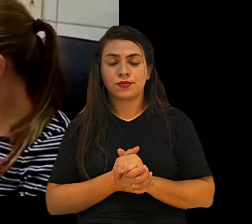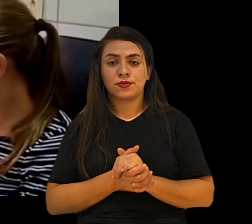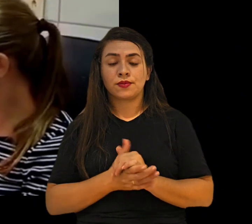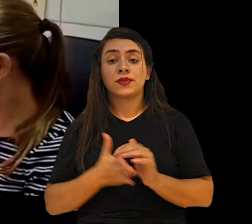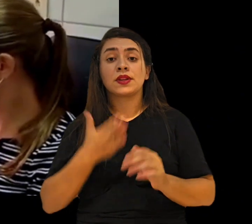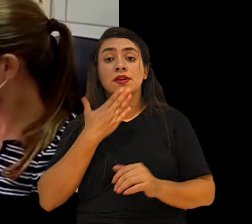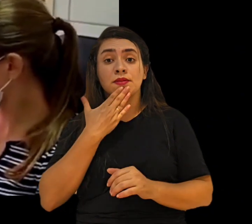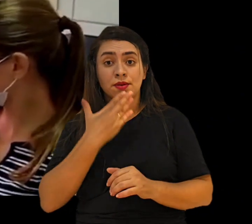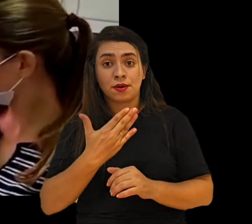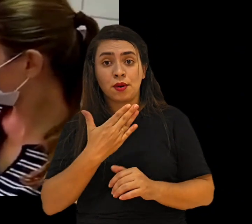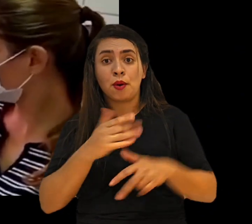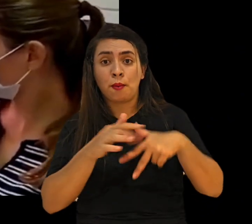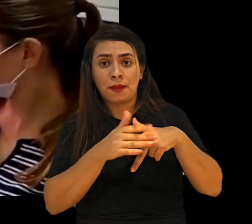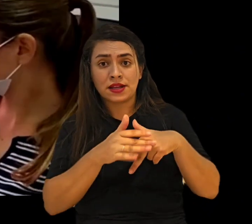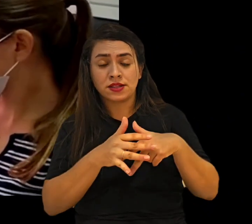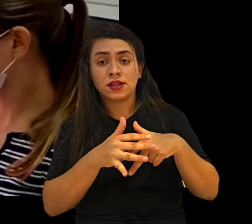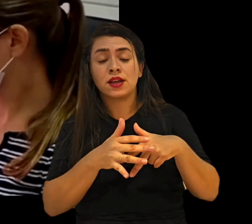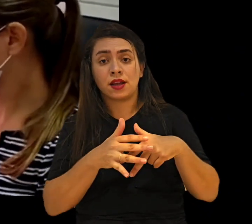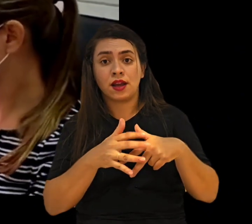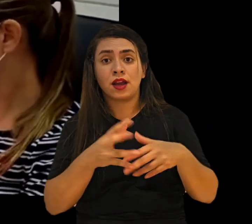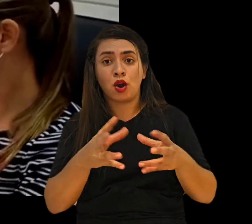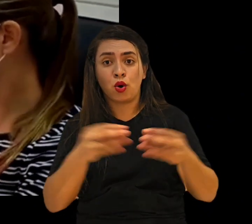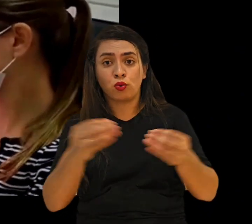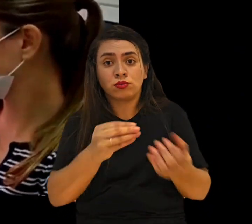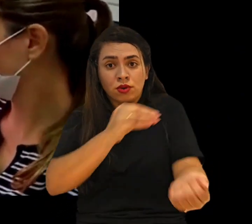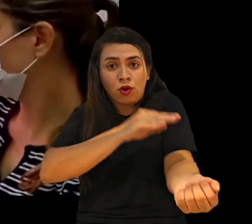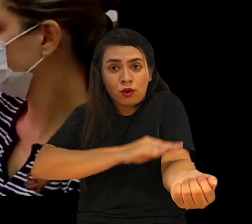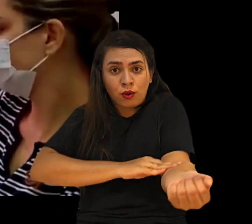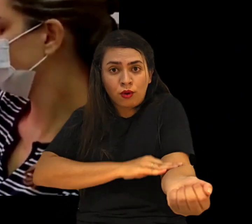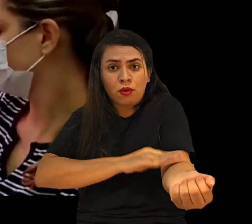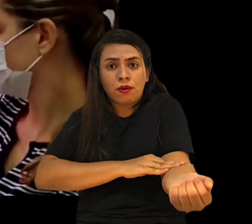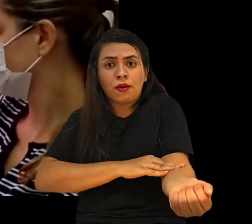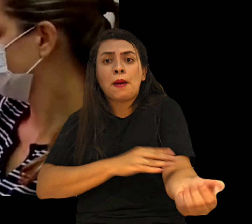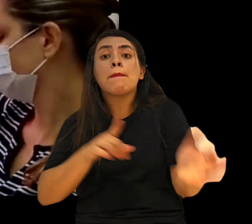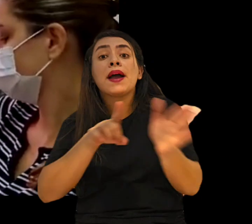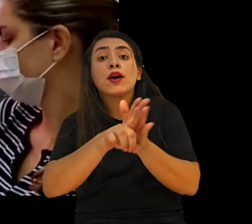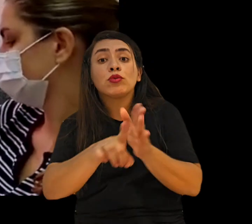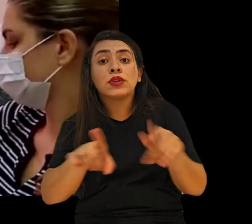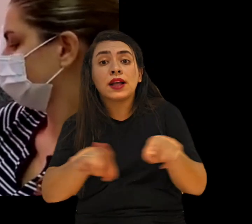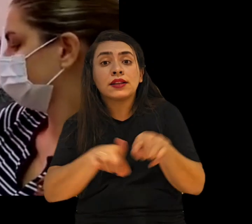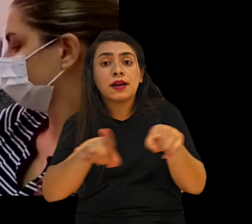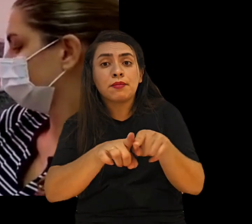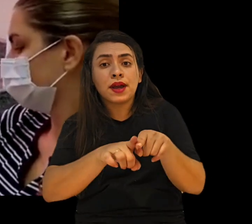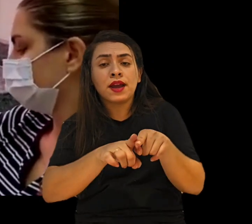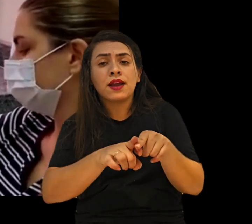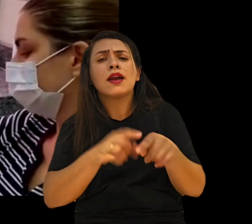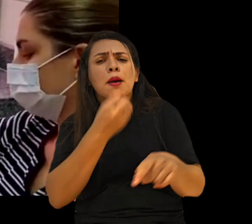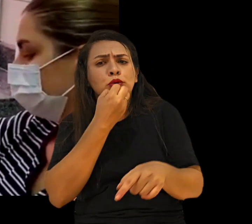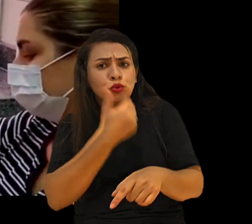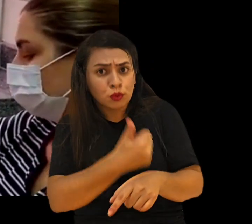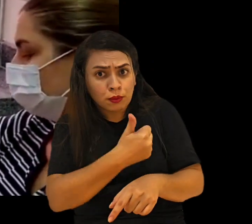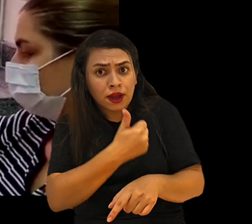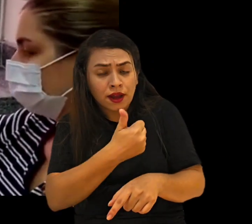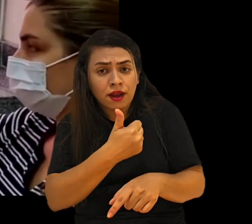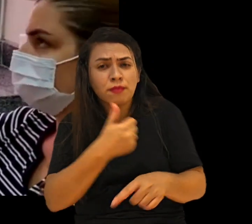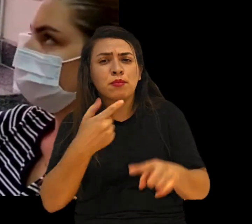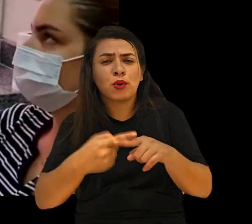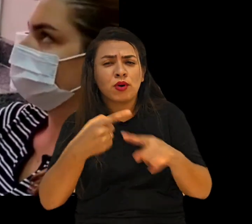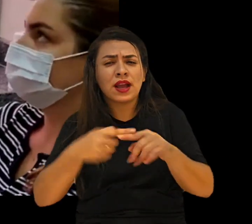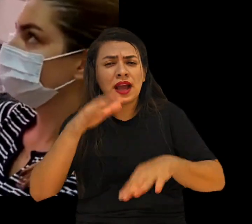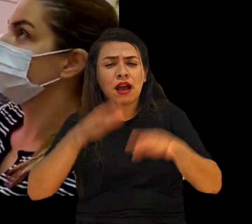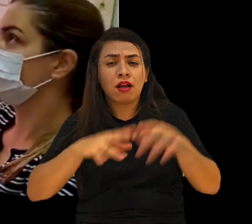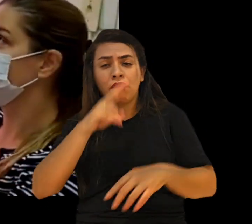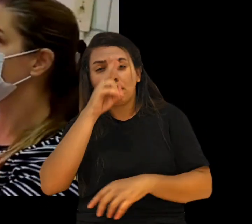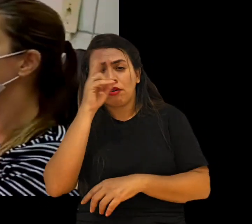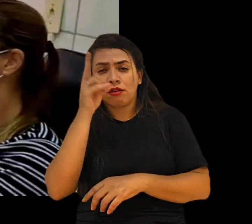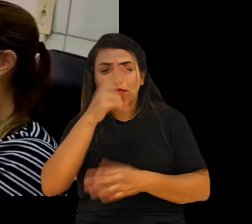Coloca o algodão seco e tira de uma vez. Pede para o paciente apertar o algodão. Vê se o paciente está bem, se está